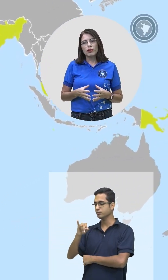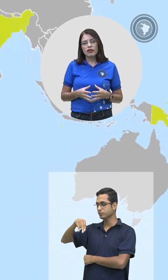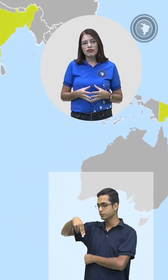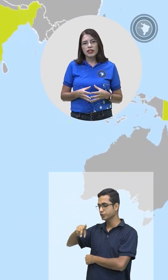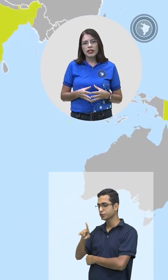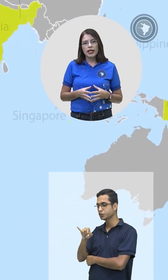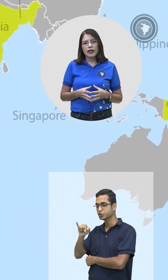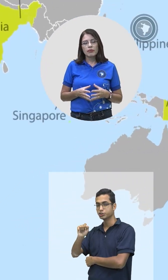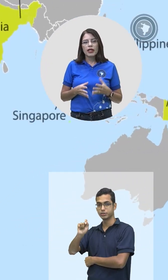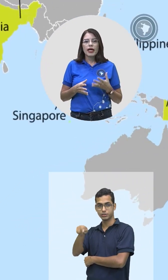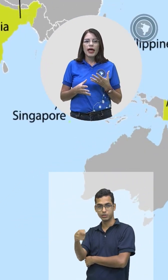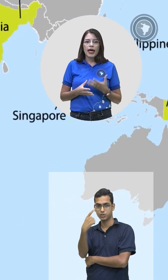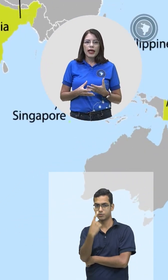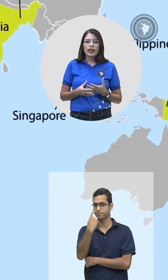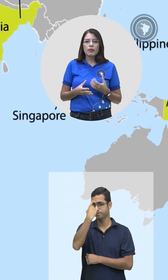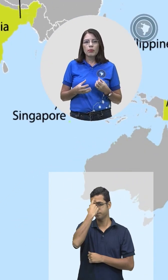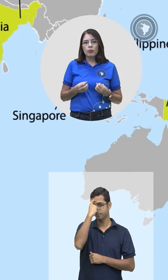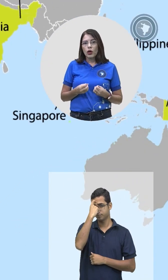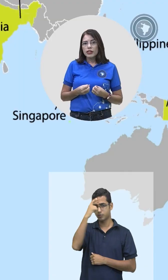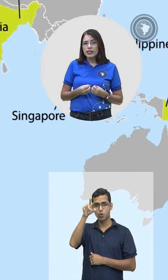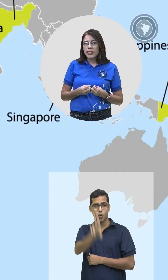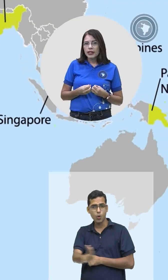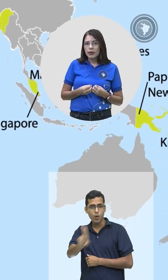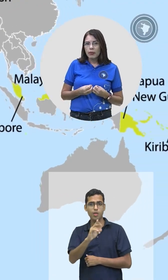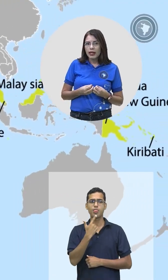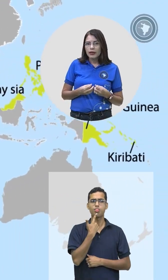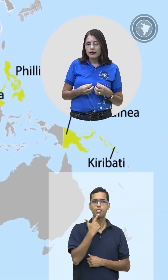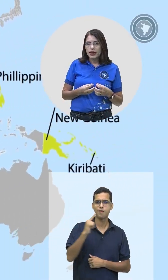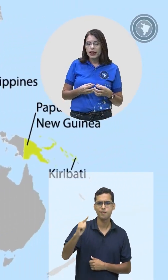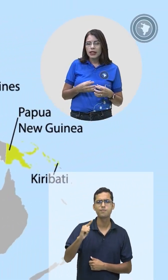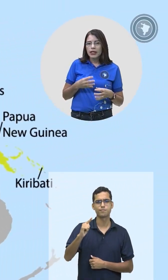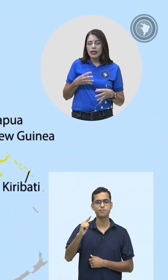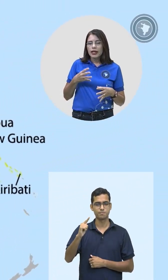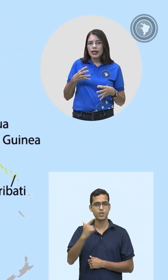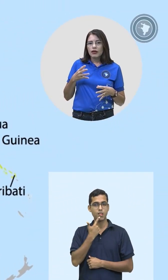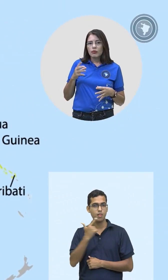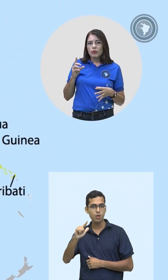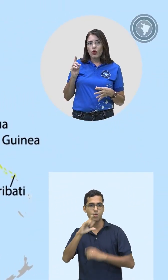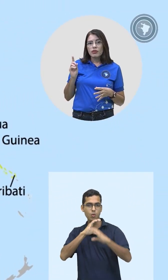como língua franca, ela pode ser também, né,